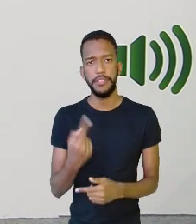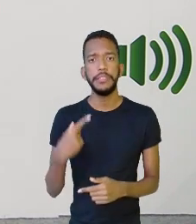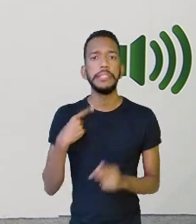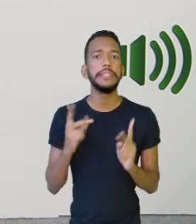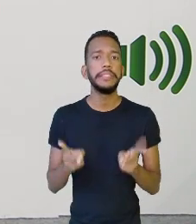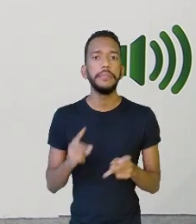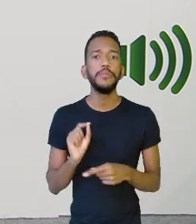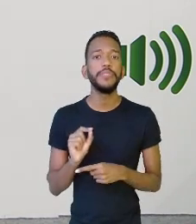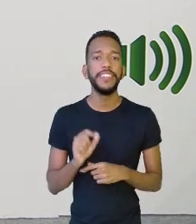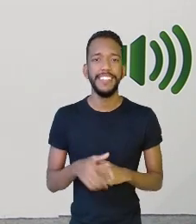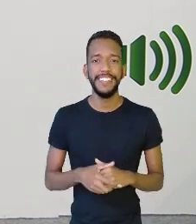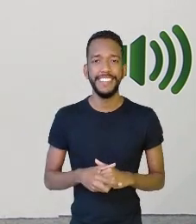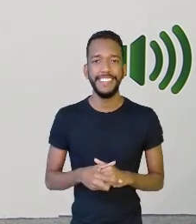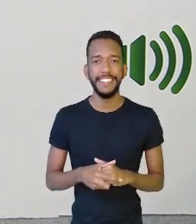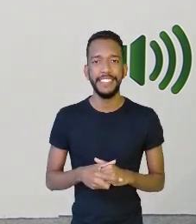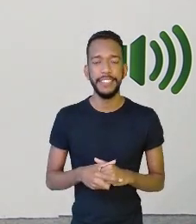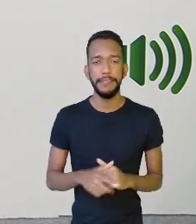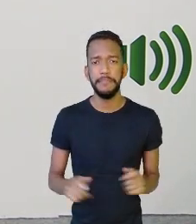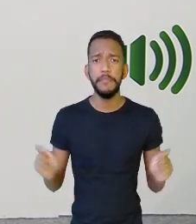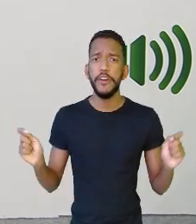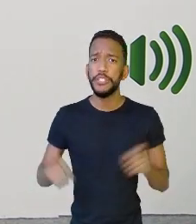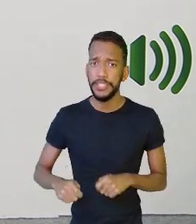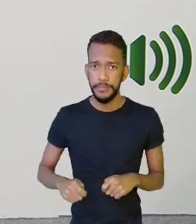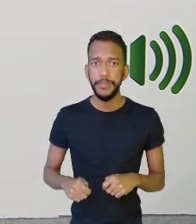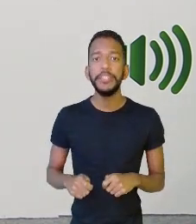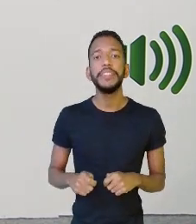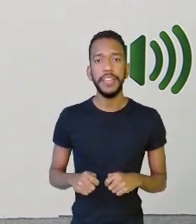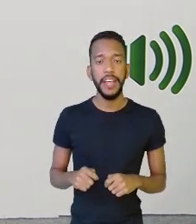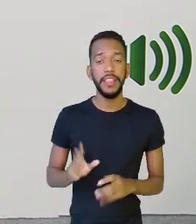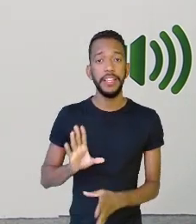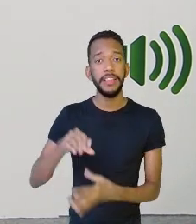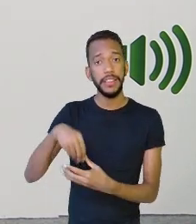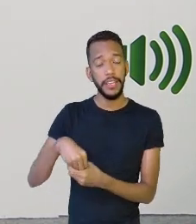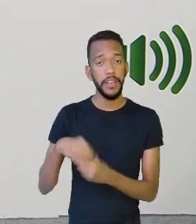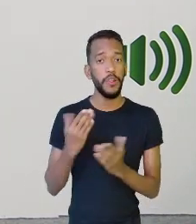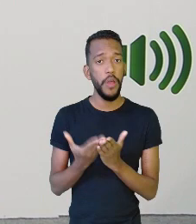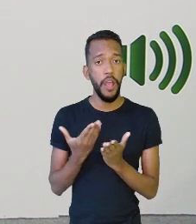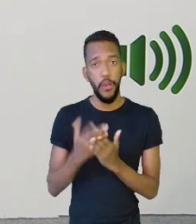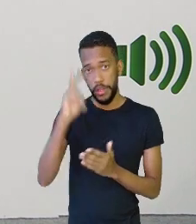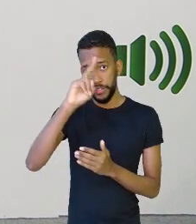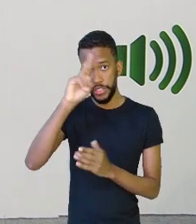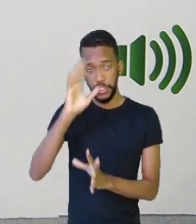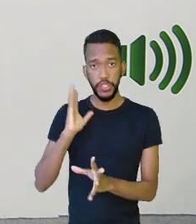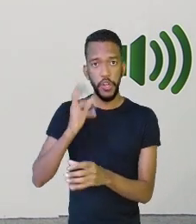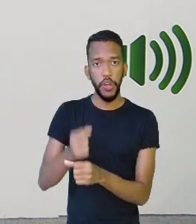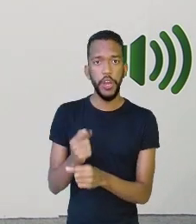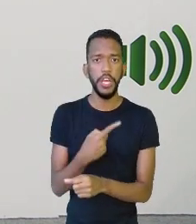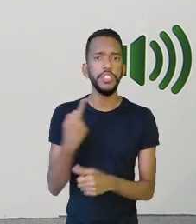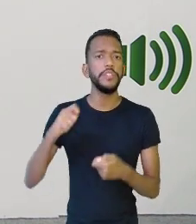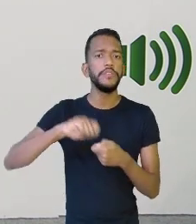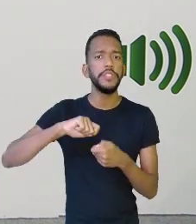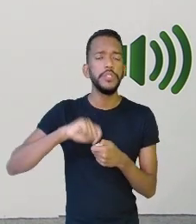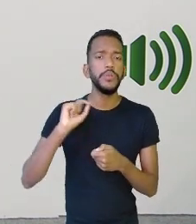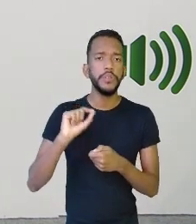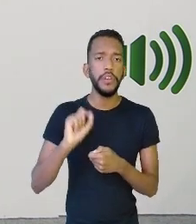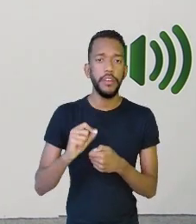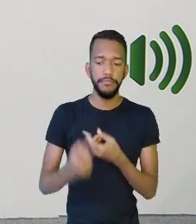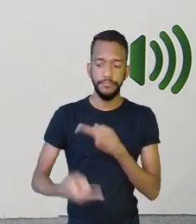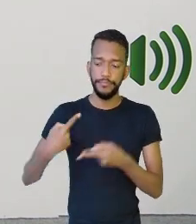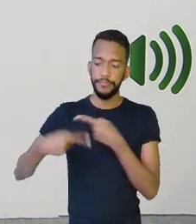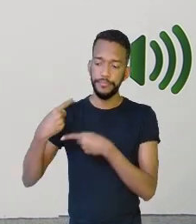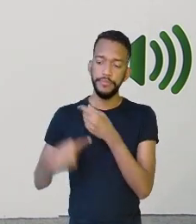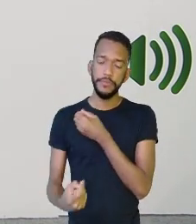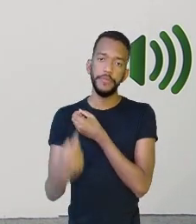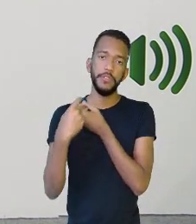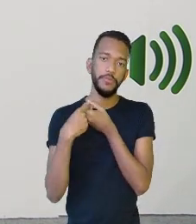tem aquela possibilidade de, dentro de uma aula de história, a gente fazer o quê? Voltar no tempo. Então, nós